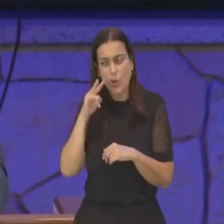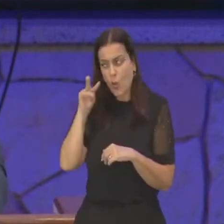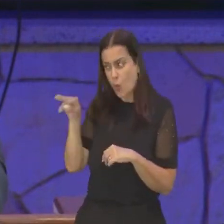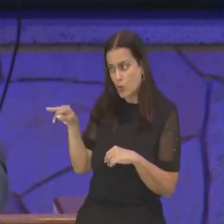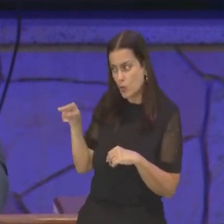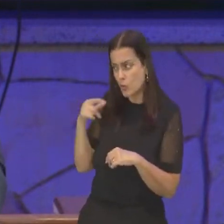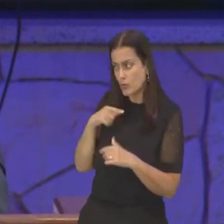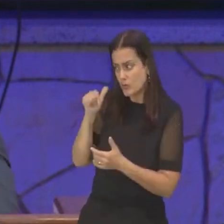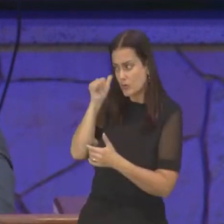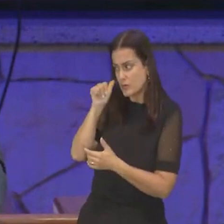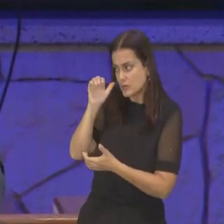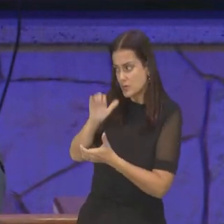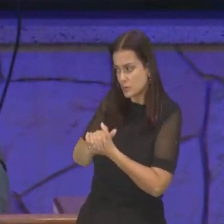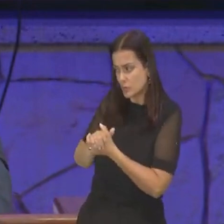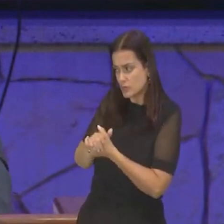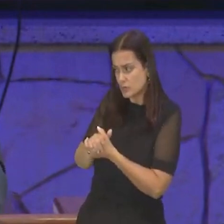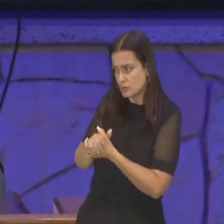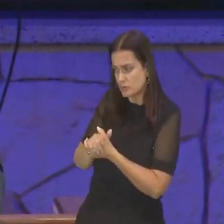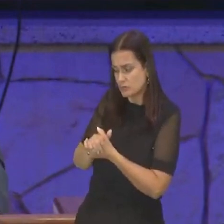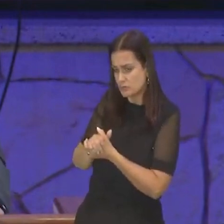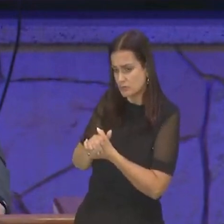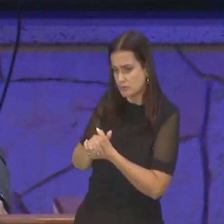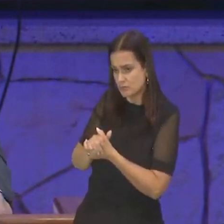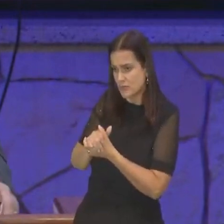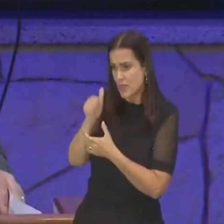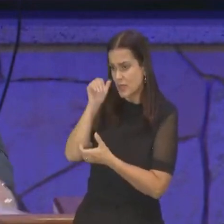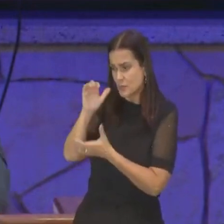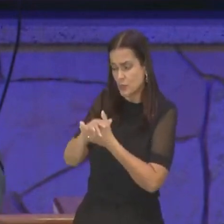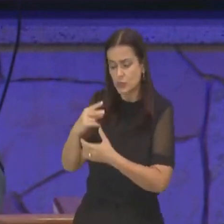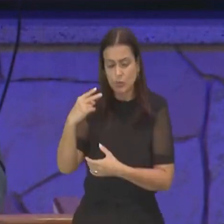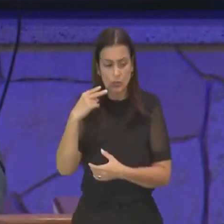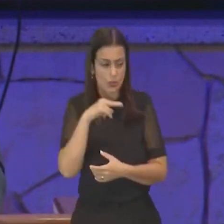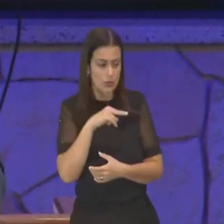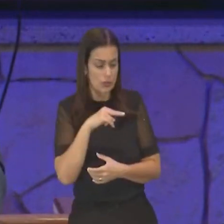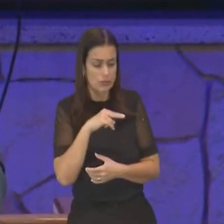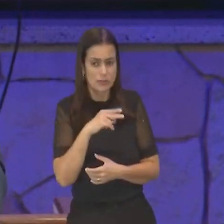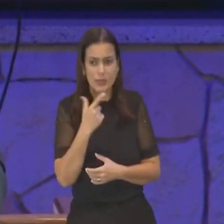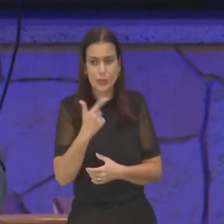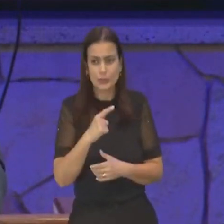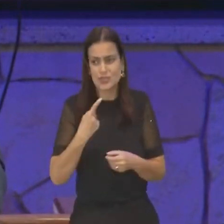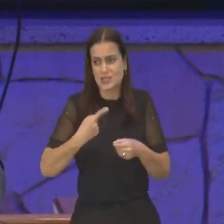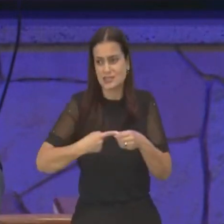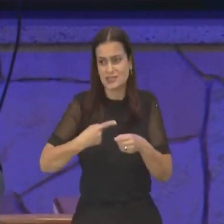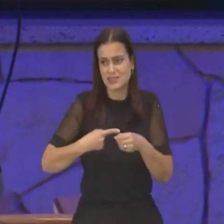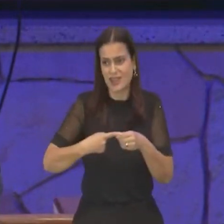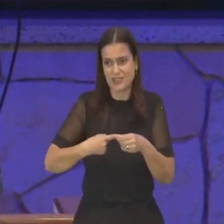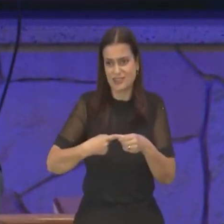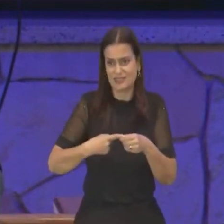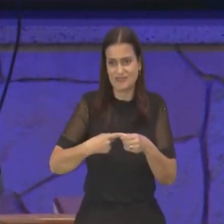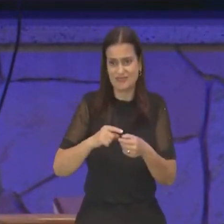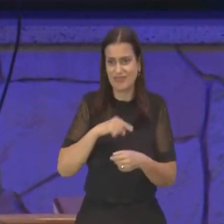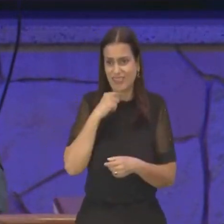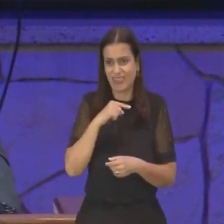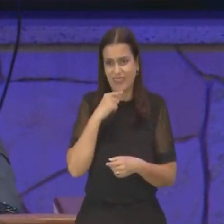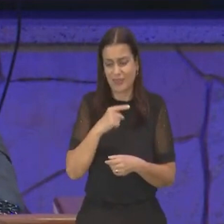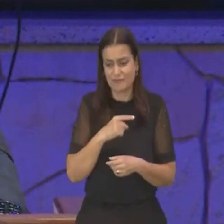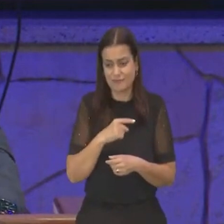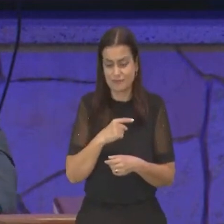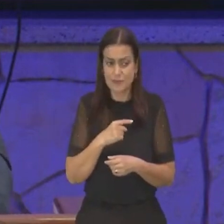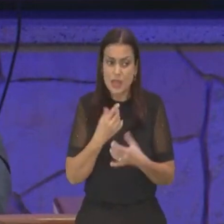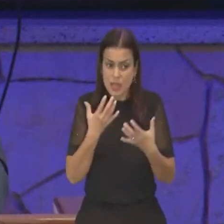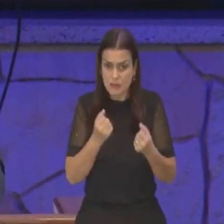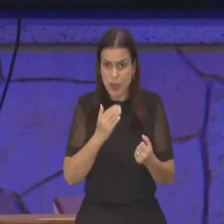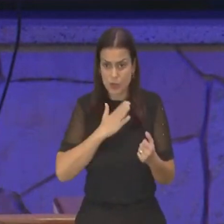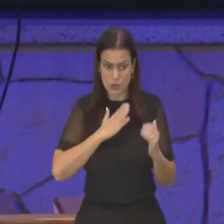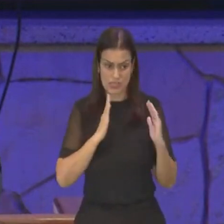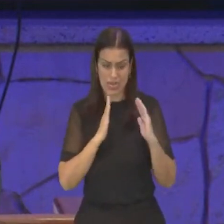para mim, e ela disse que ela não tinha alguém na cidade por ela, e nós chegamos à conclusão: nós vamos levar essa mulher